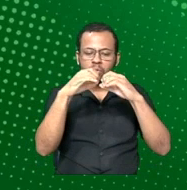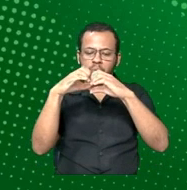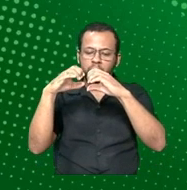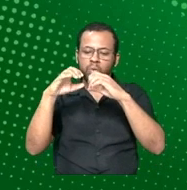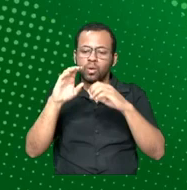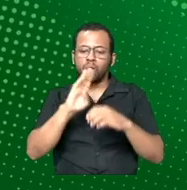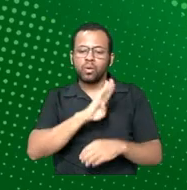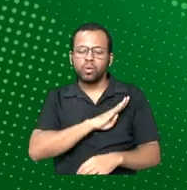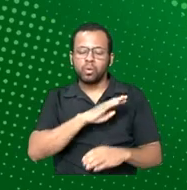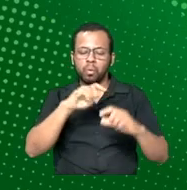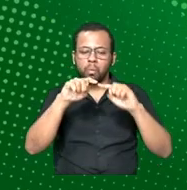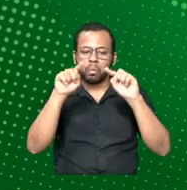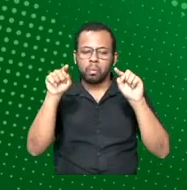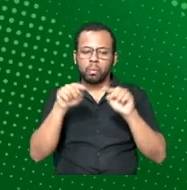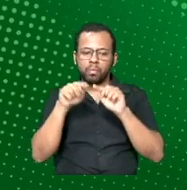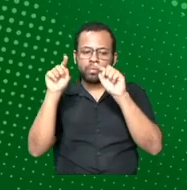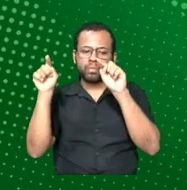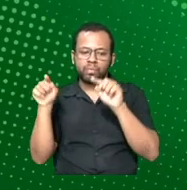parabéns